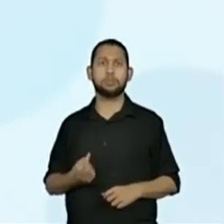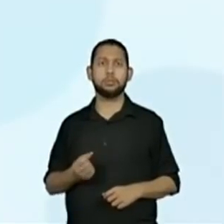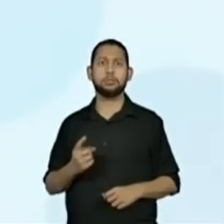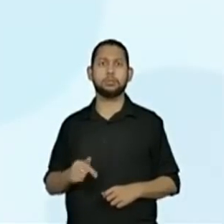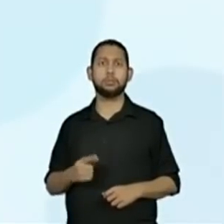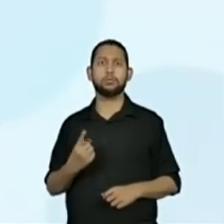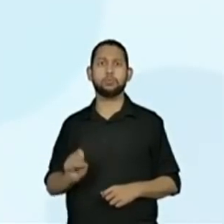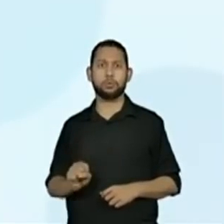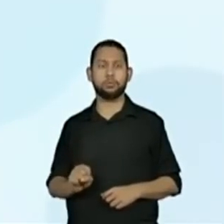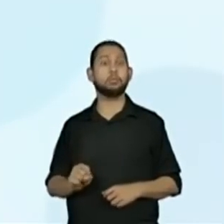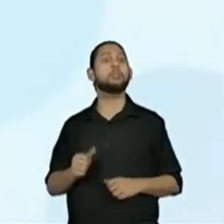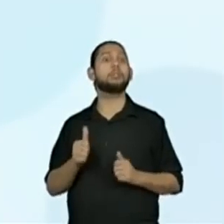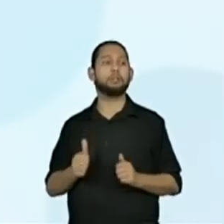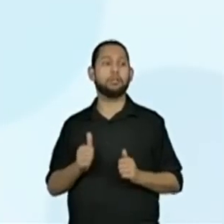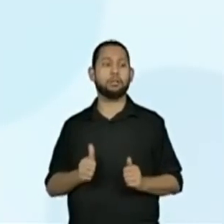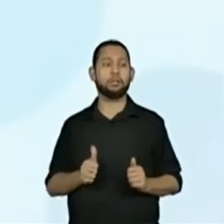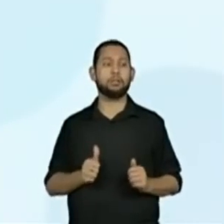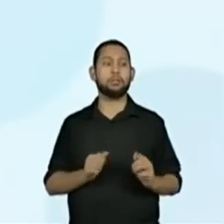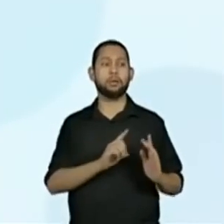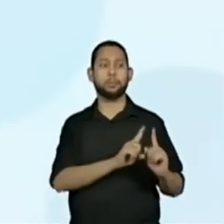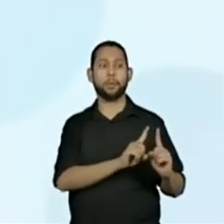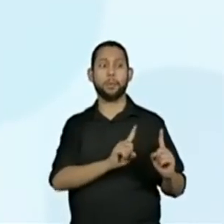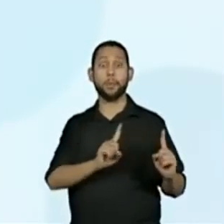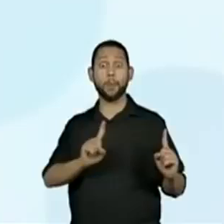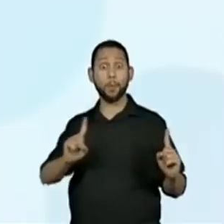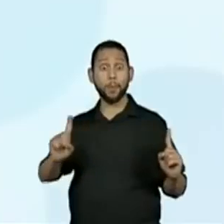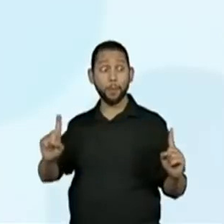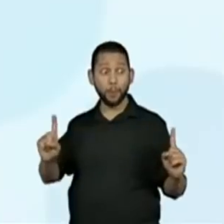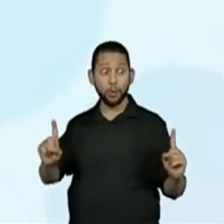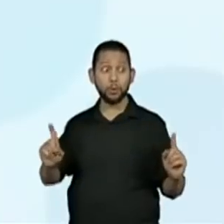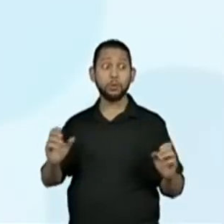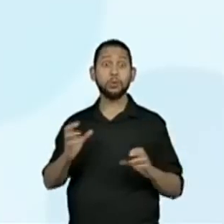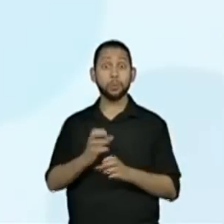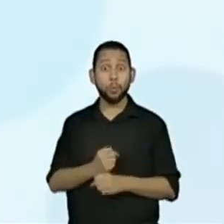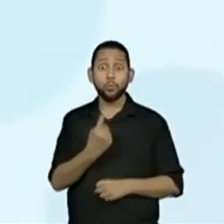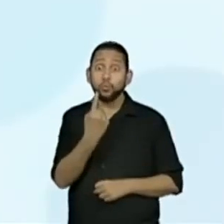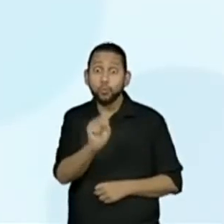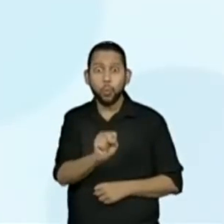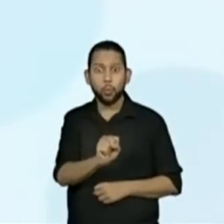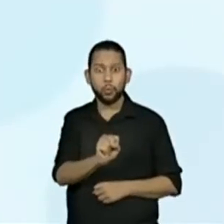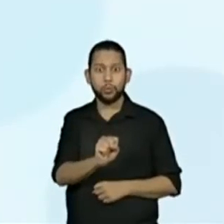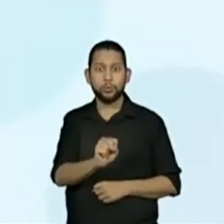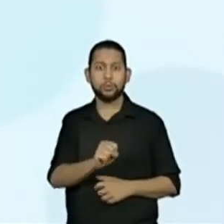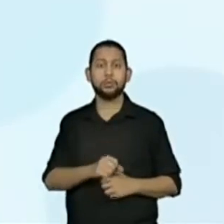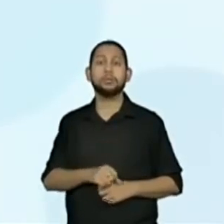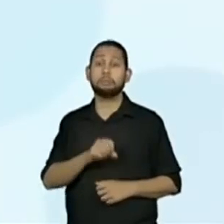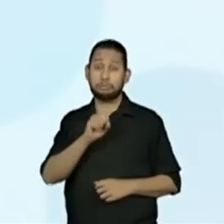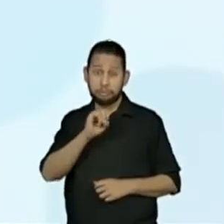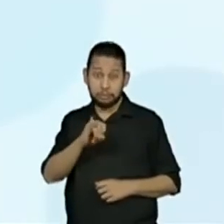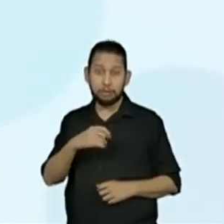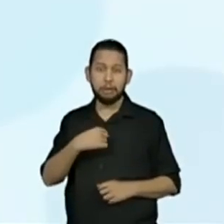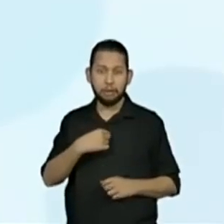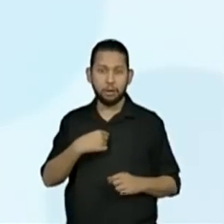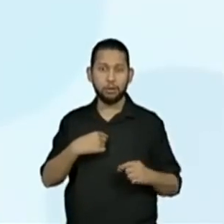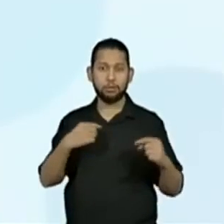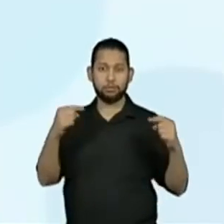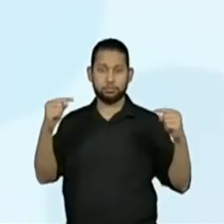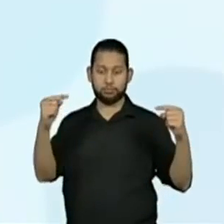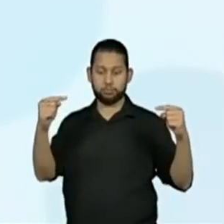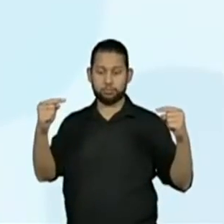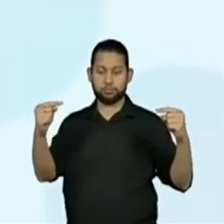17 18 quer dizer que se eu repetir essa